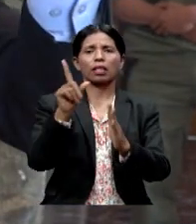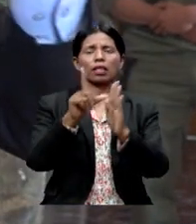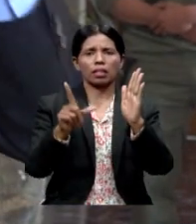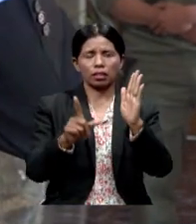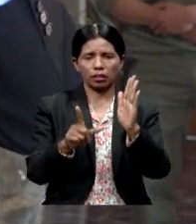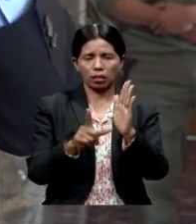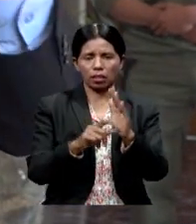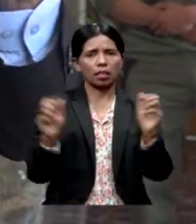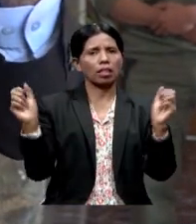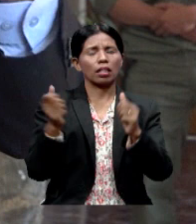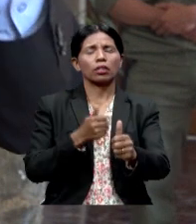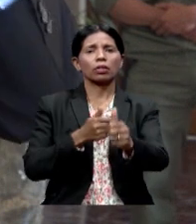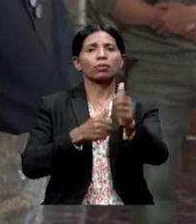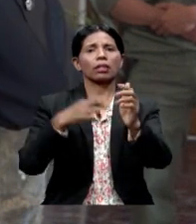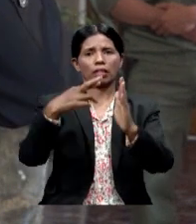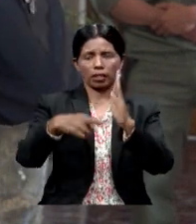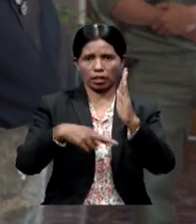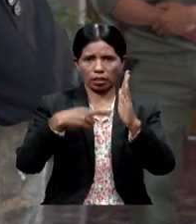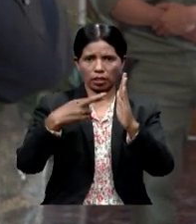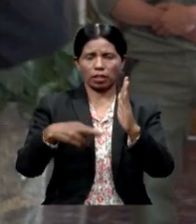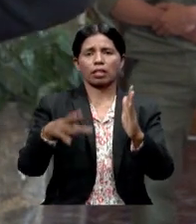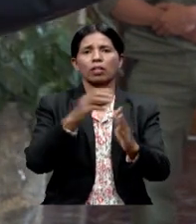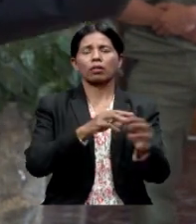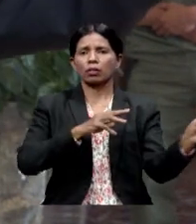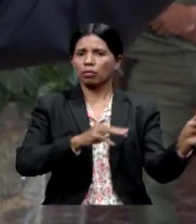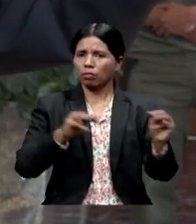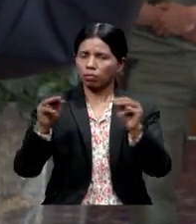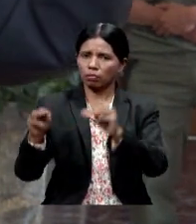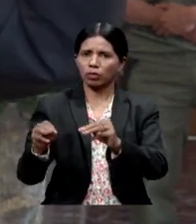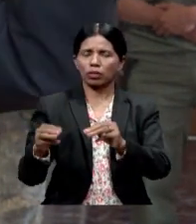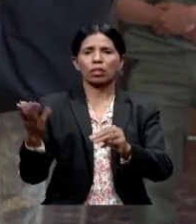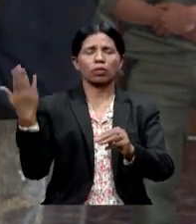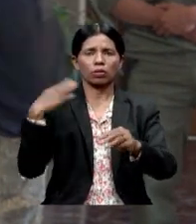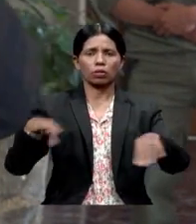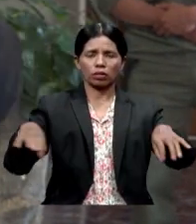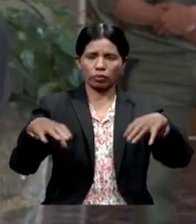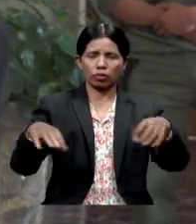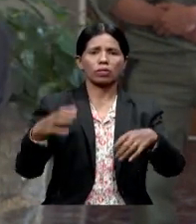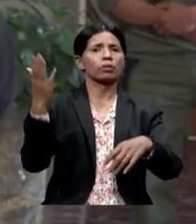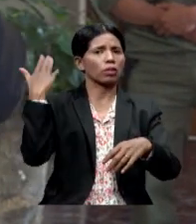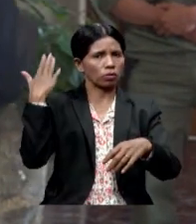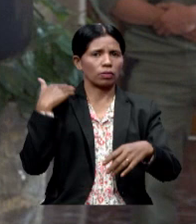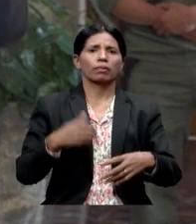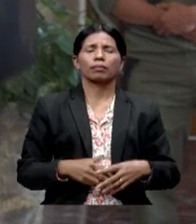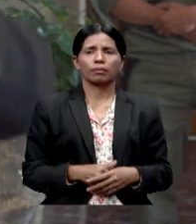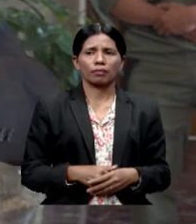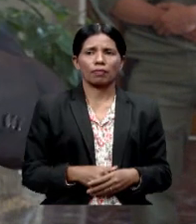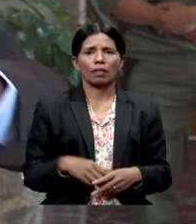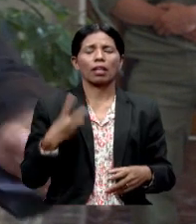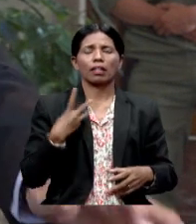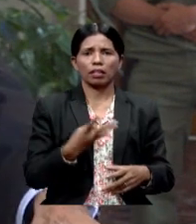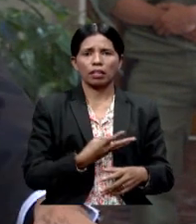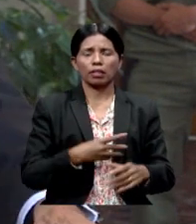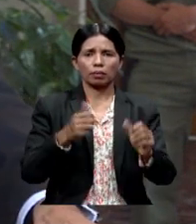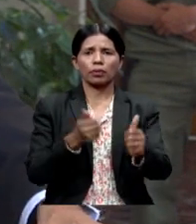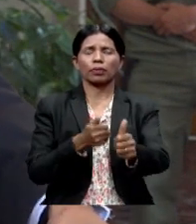leixa no beira, a tama, pode muda tia, sistema e do ulu. É para aí ter, tu